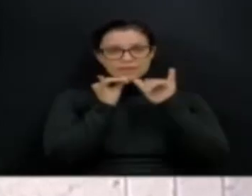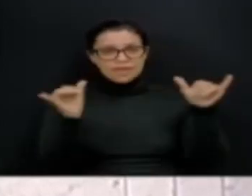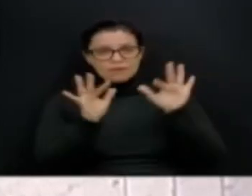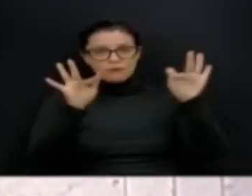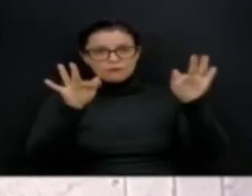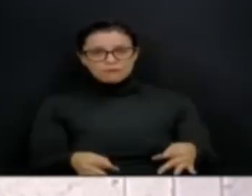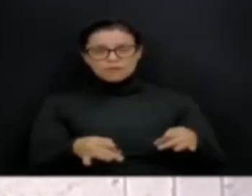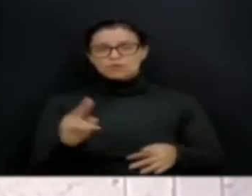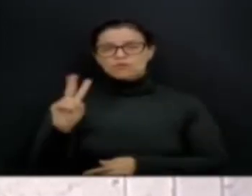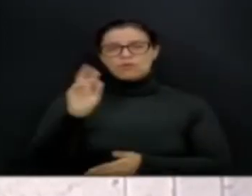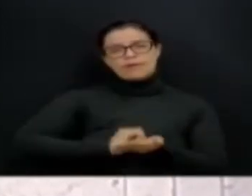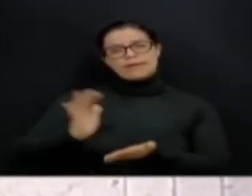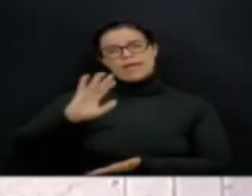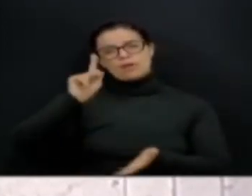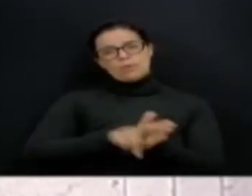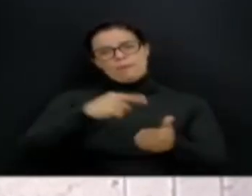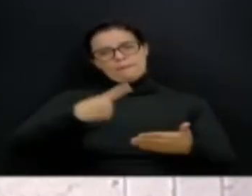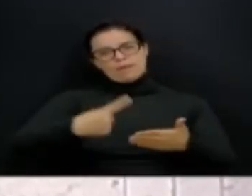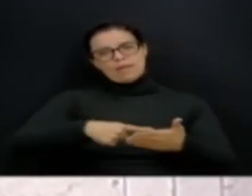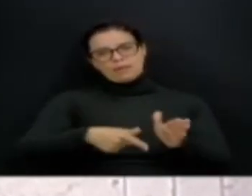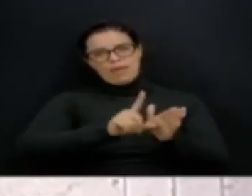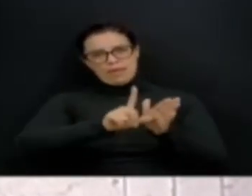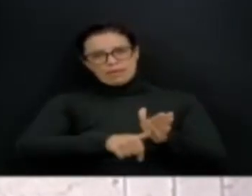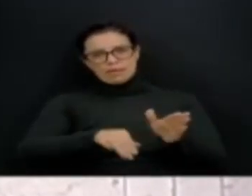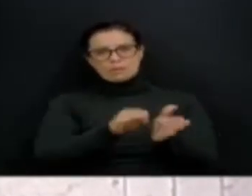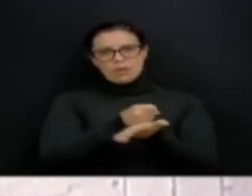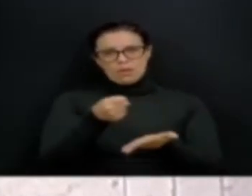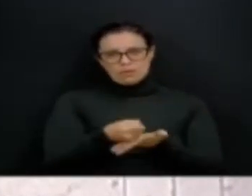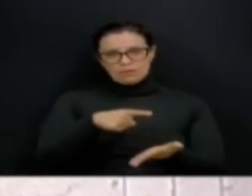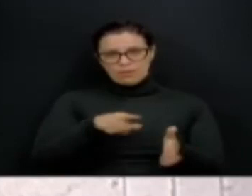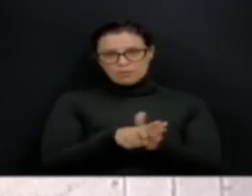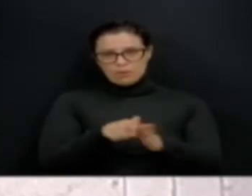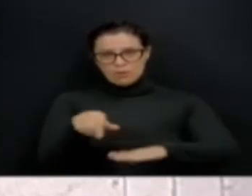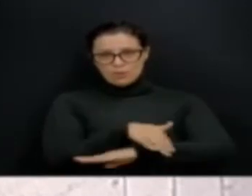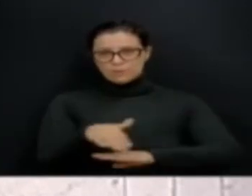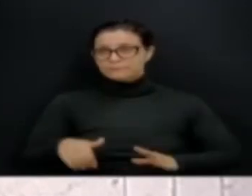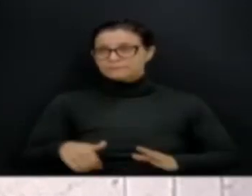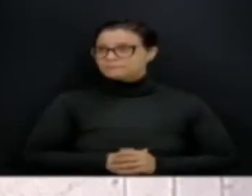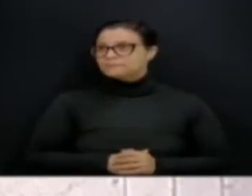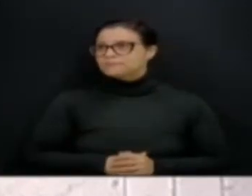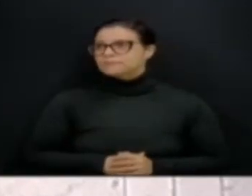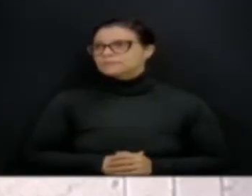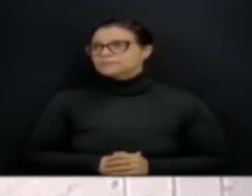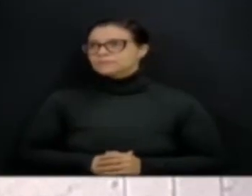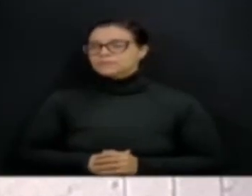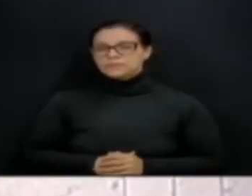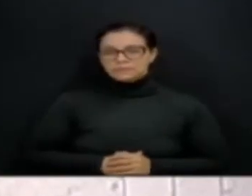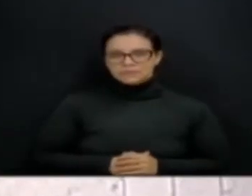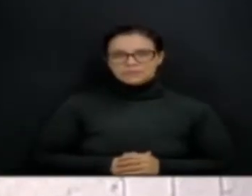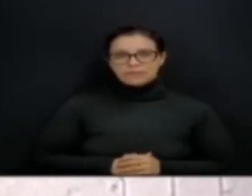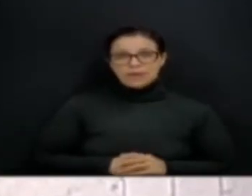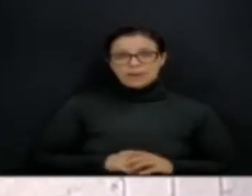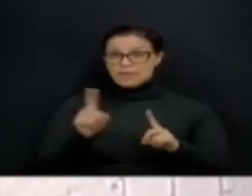fim do preço injusto do pedágio, após atraso em concessões de rodovias. Mas